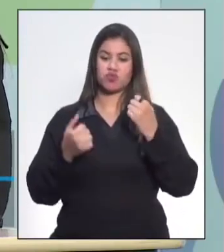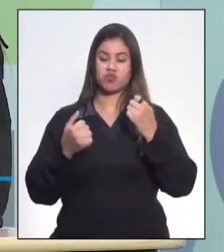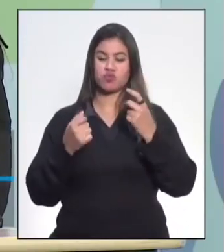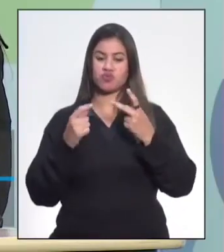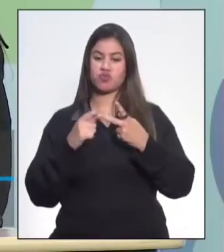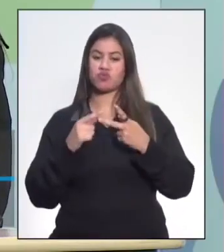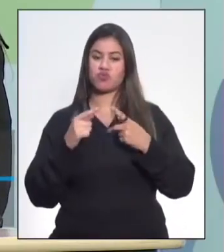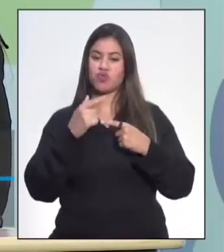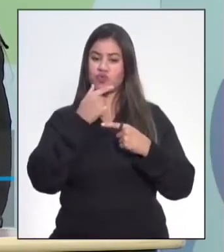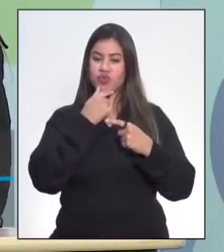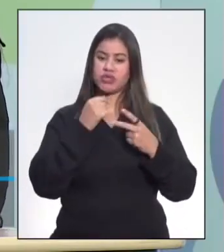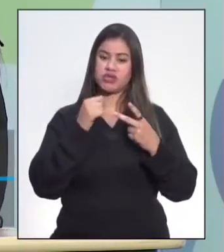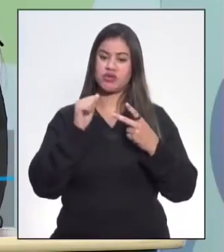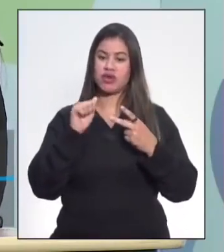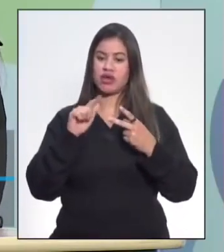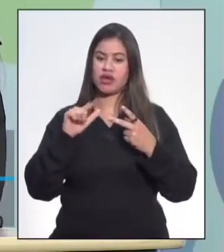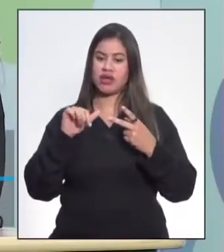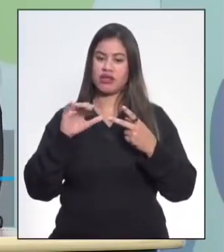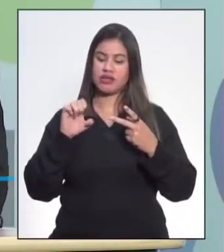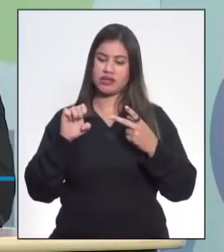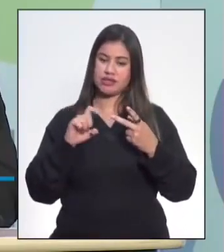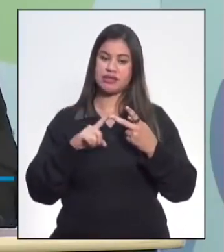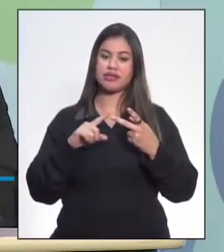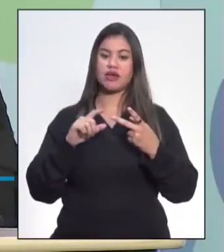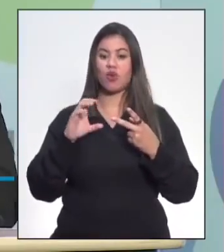também justificou que é maior pela combustão.